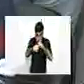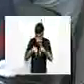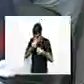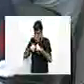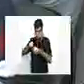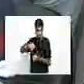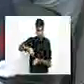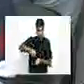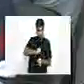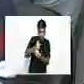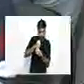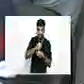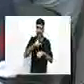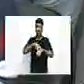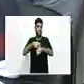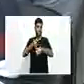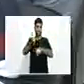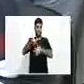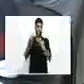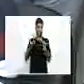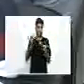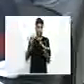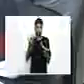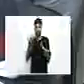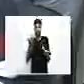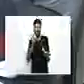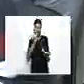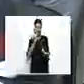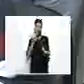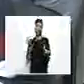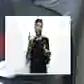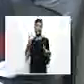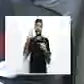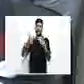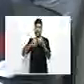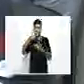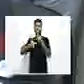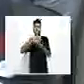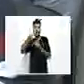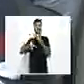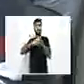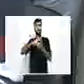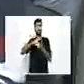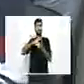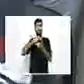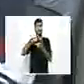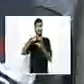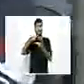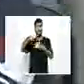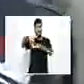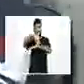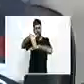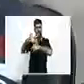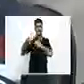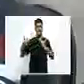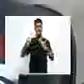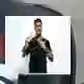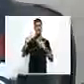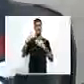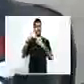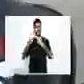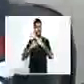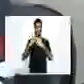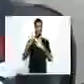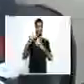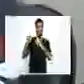varrer o tempo é pouco pouco que eu falo assim eles trabalham muito eles passam lá perto de casa eles já brincam comigo e fala